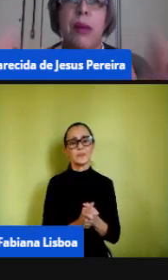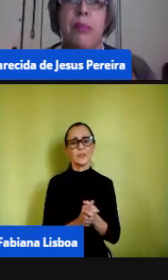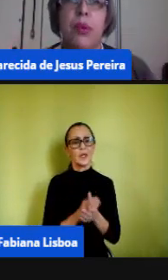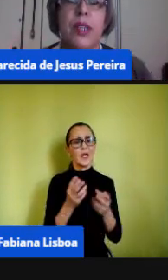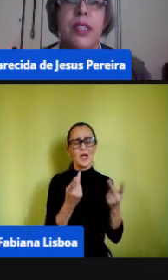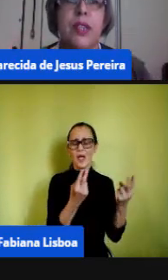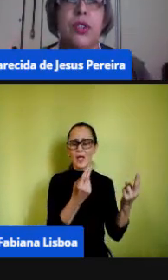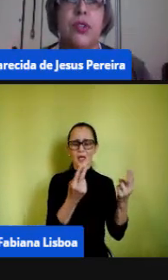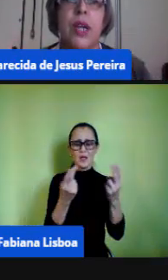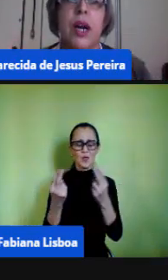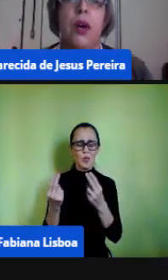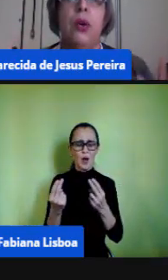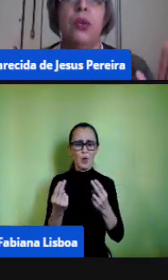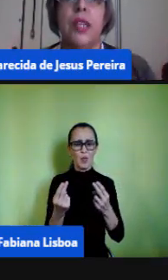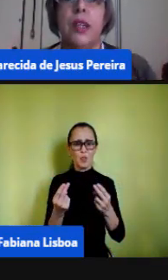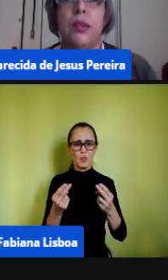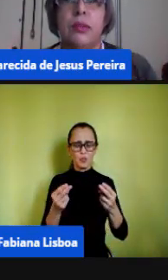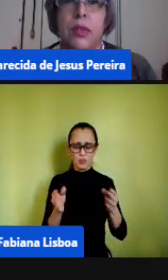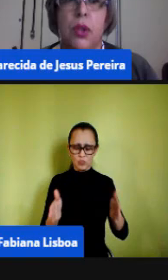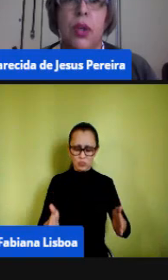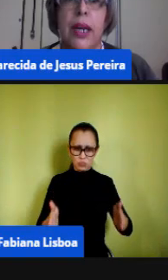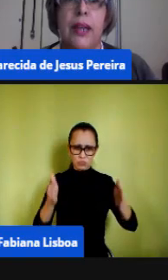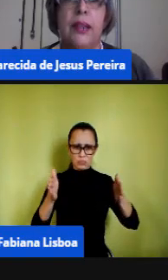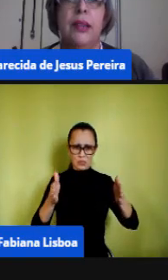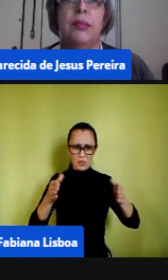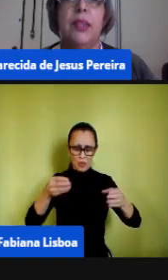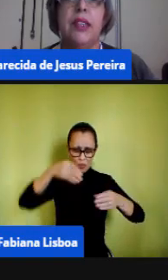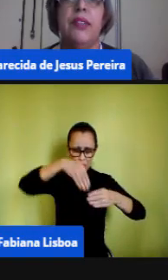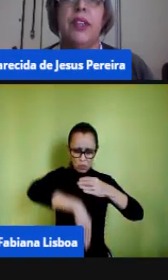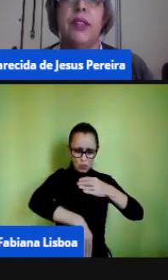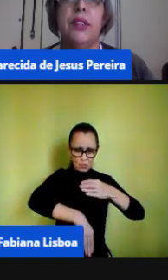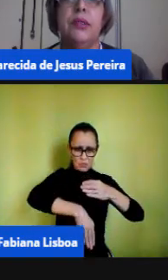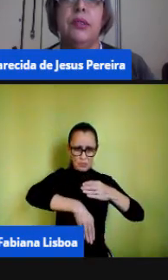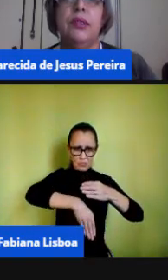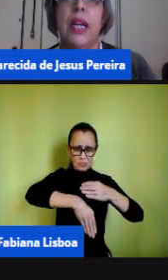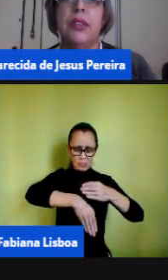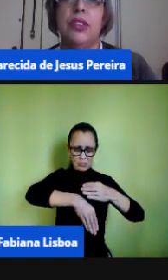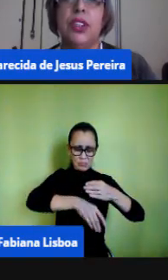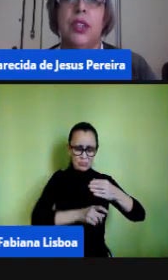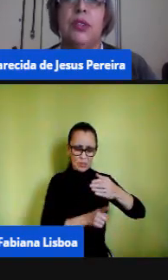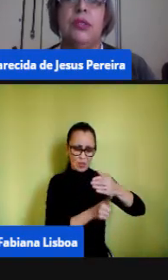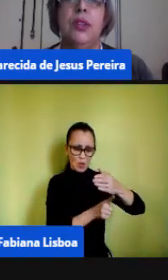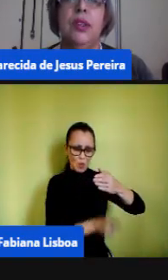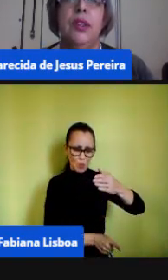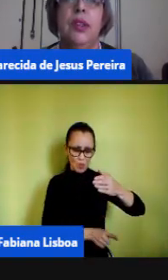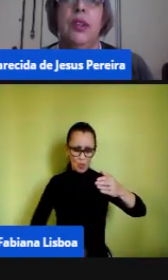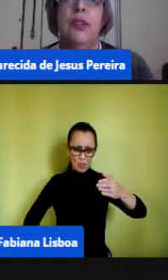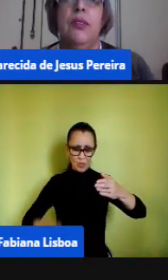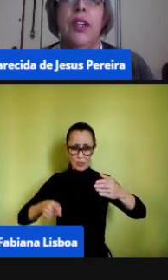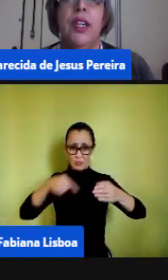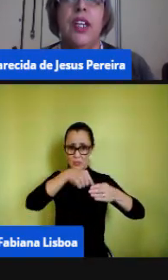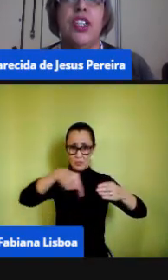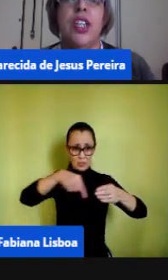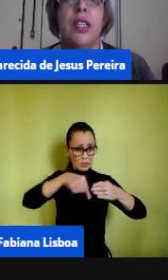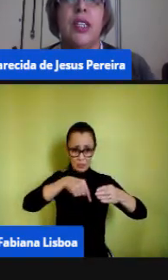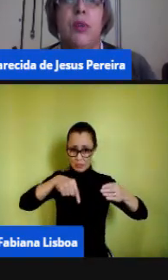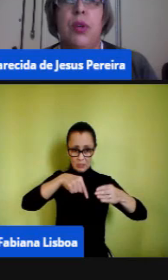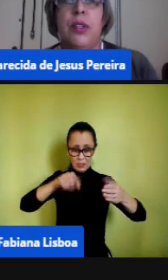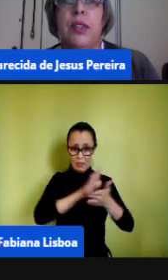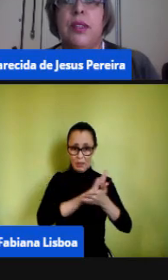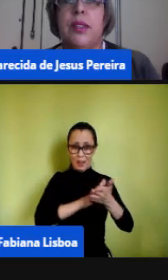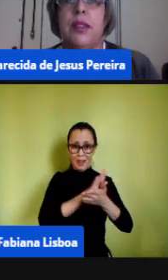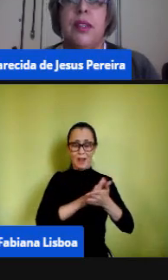deixar uma boca sem costurar ou sem colar para estar virando do lado direito. Vire e ajeite